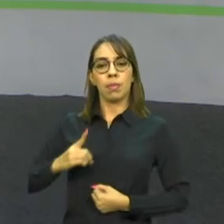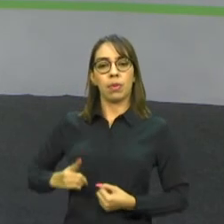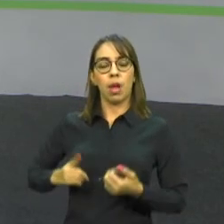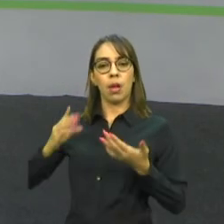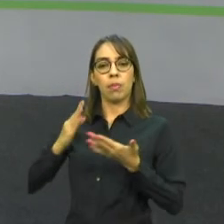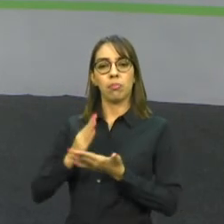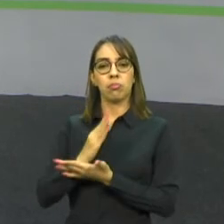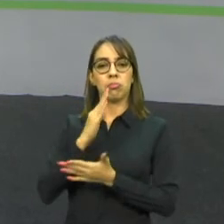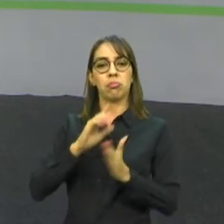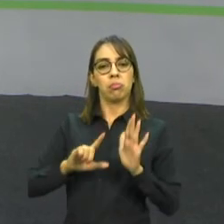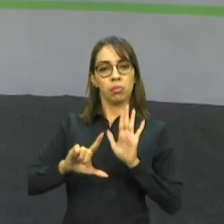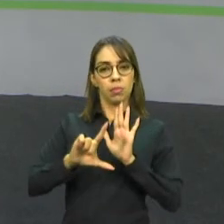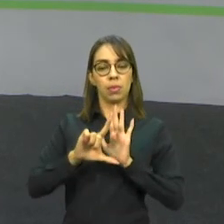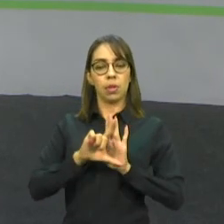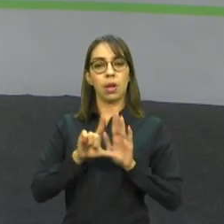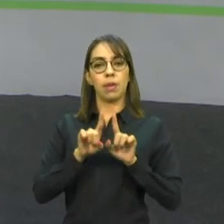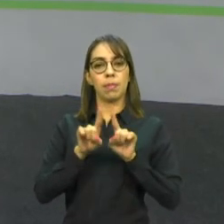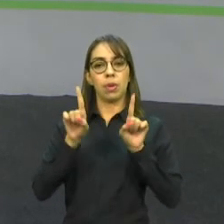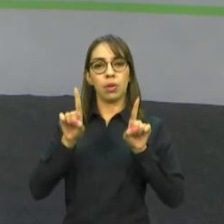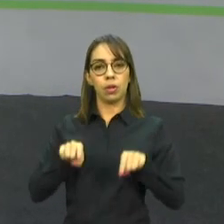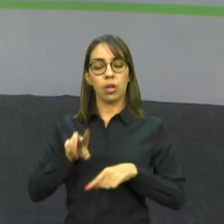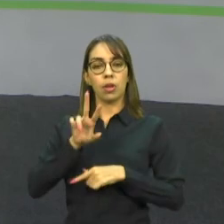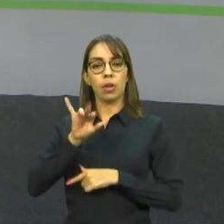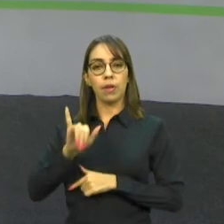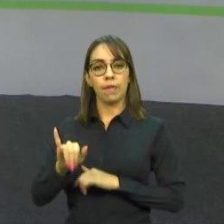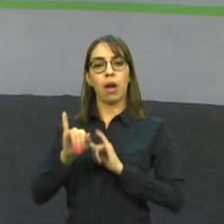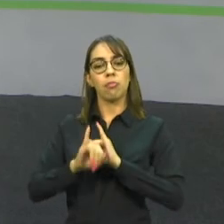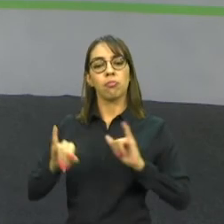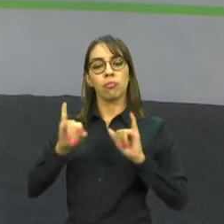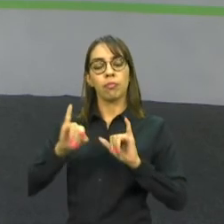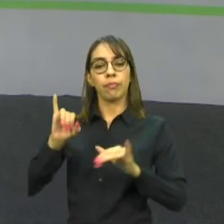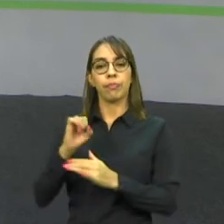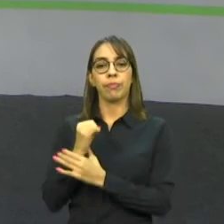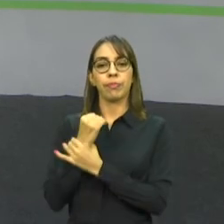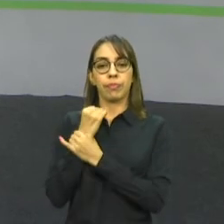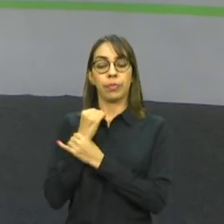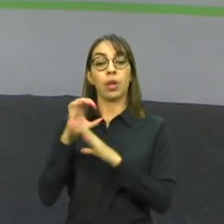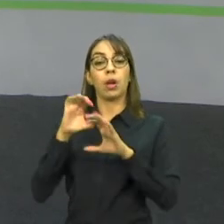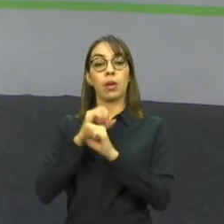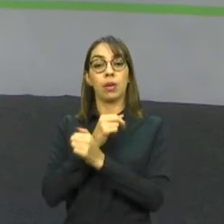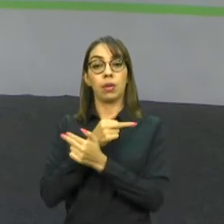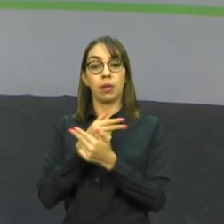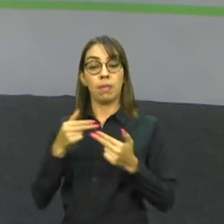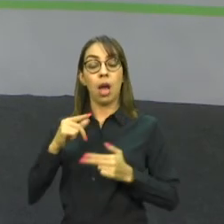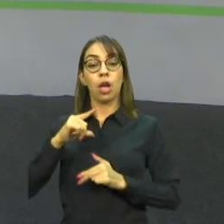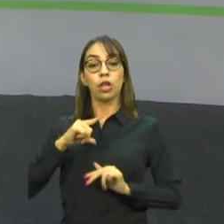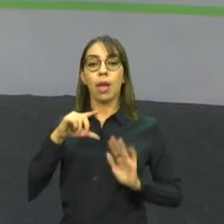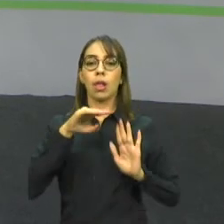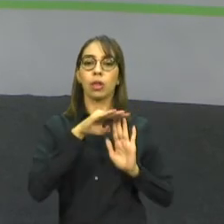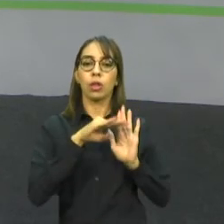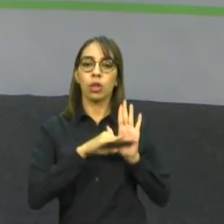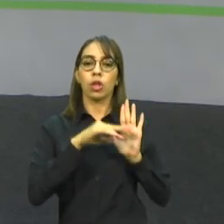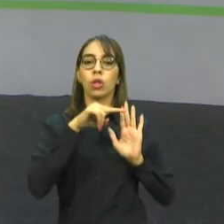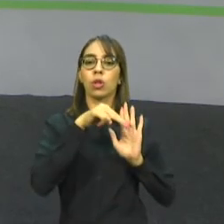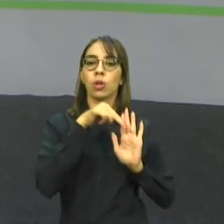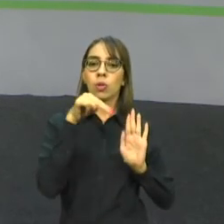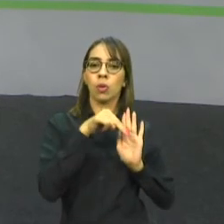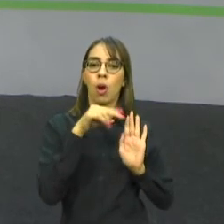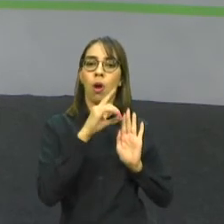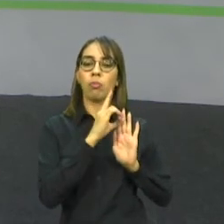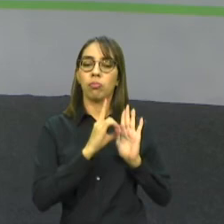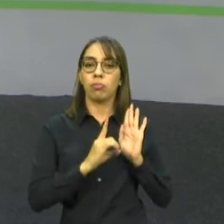institui a Política Estadual de Proteção Animal. A medida define normas e diretrizes para a proteção dos